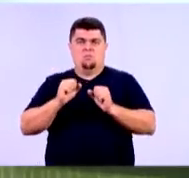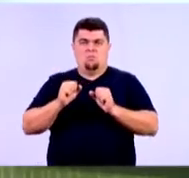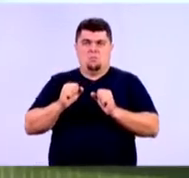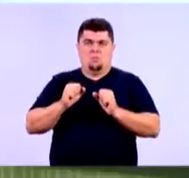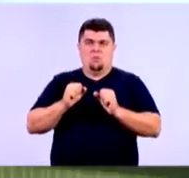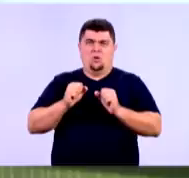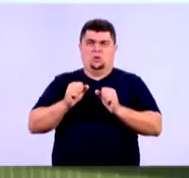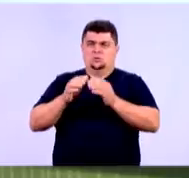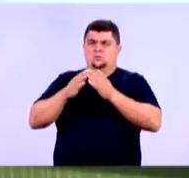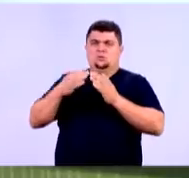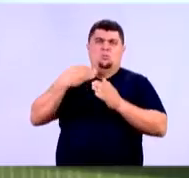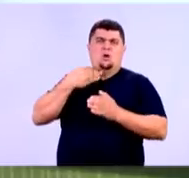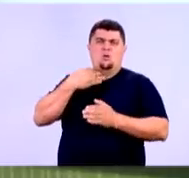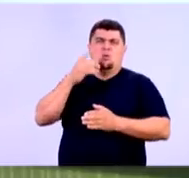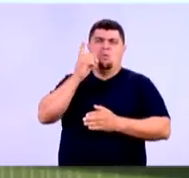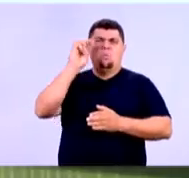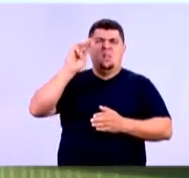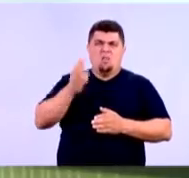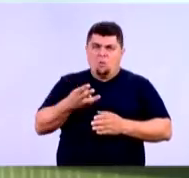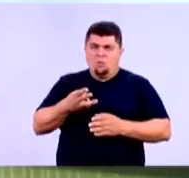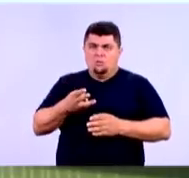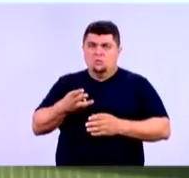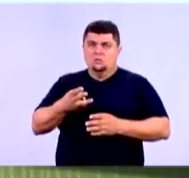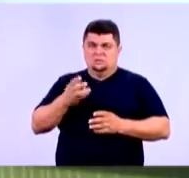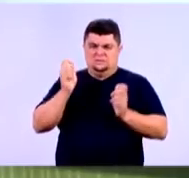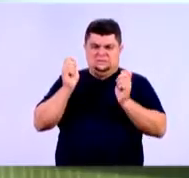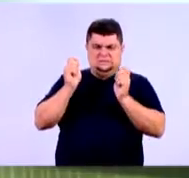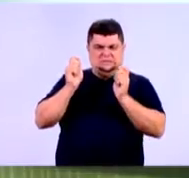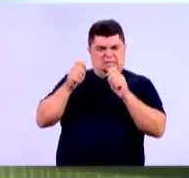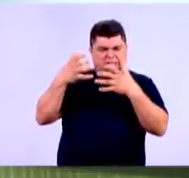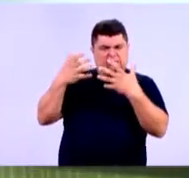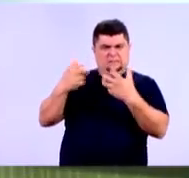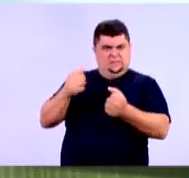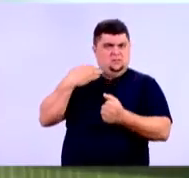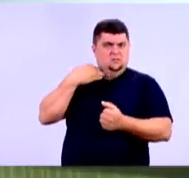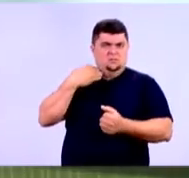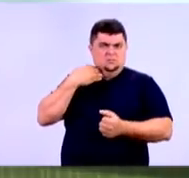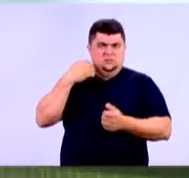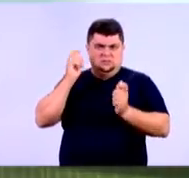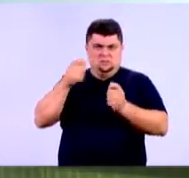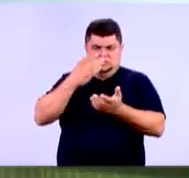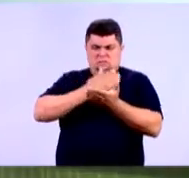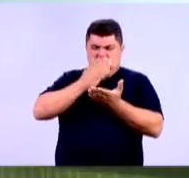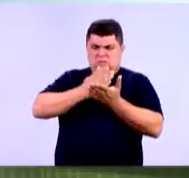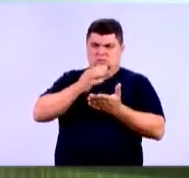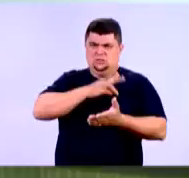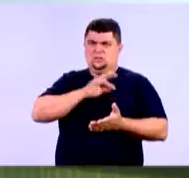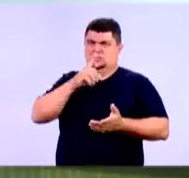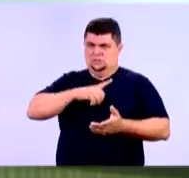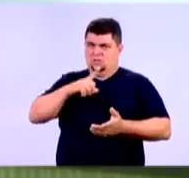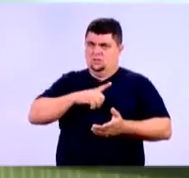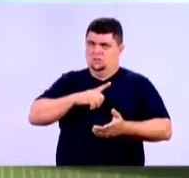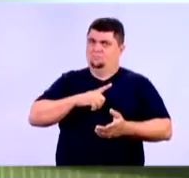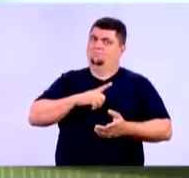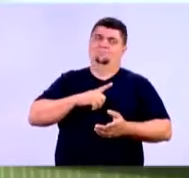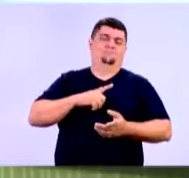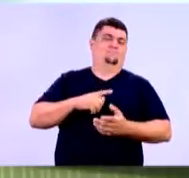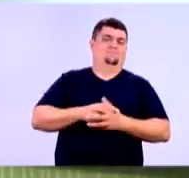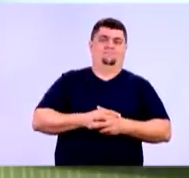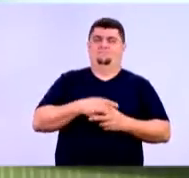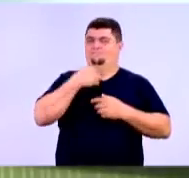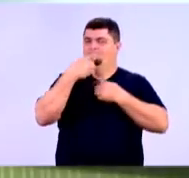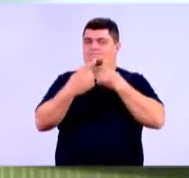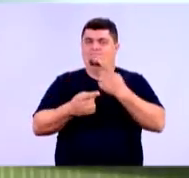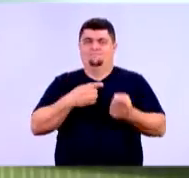de R$1 milhão no banco? Ela vai ter condições, ela tem entradas suficientes para pagar as parcelas desse empréstimo de R$1 milhão? Essa ideia de